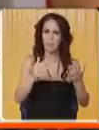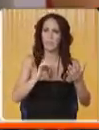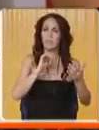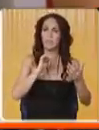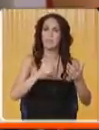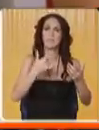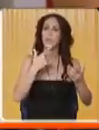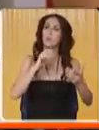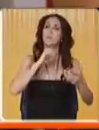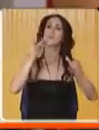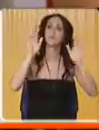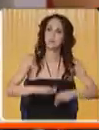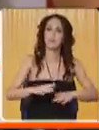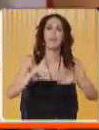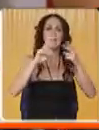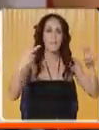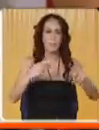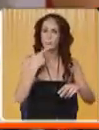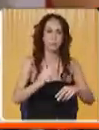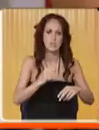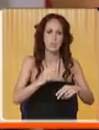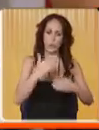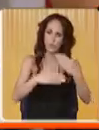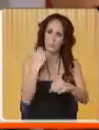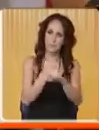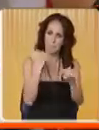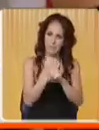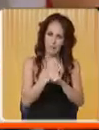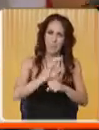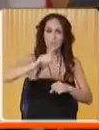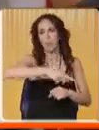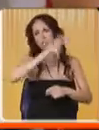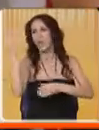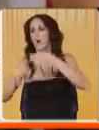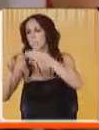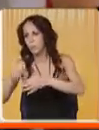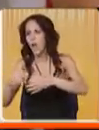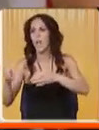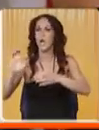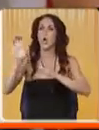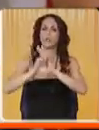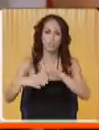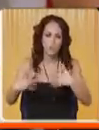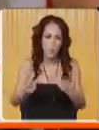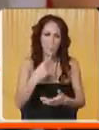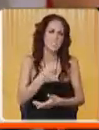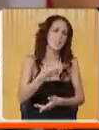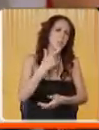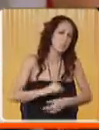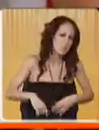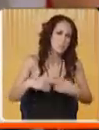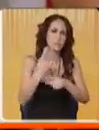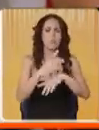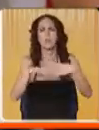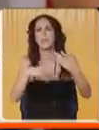exercício do mandato, aliás, a suspensão do exercício do mandato. É evidente que depois isso foi para o Tribunal Constitucional, andou ali embrulhado, o Tribunal Constitucional veio dizer que isso era inconstitucional porque